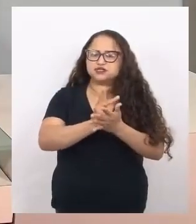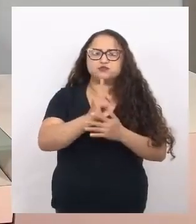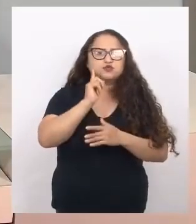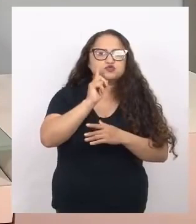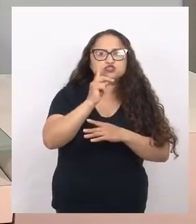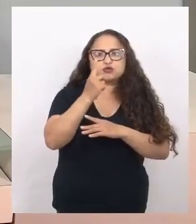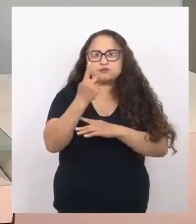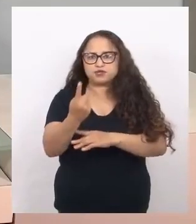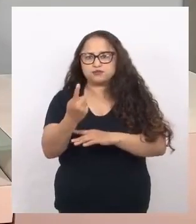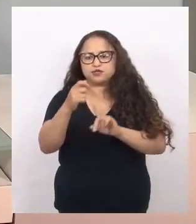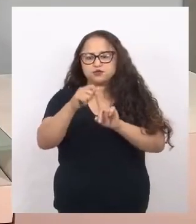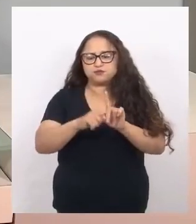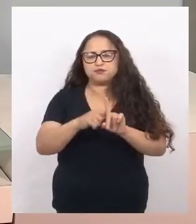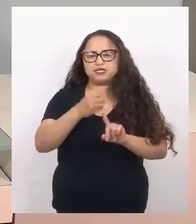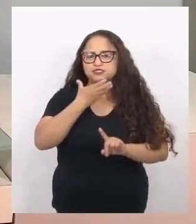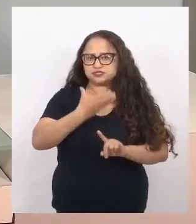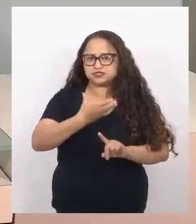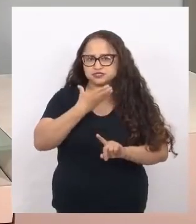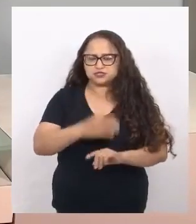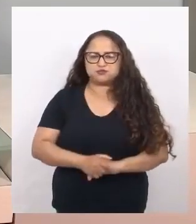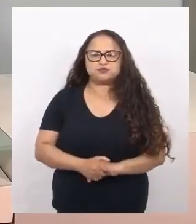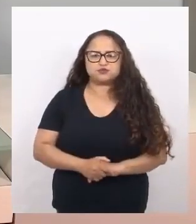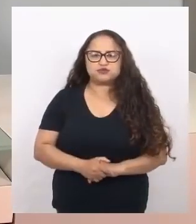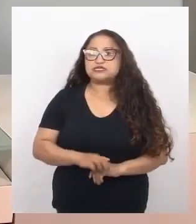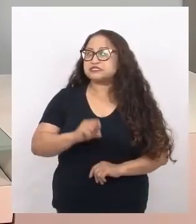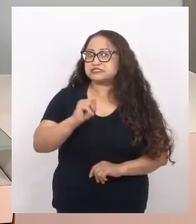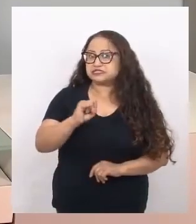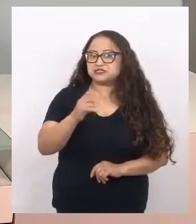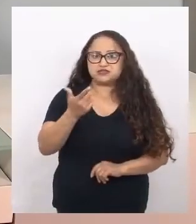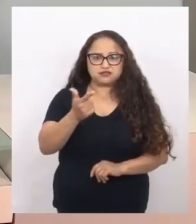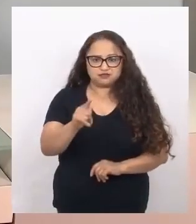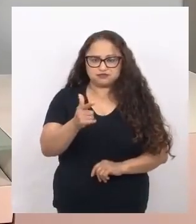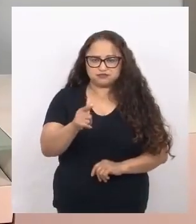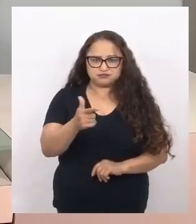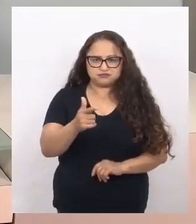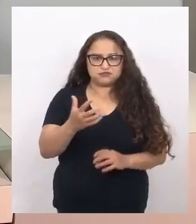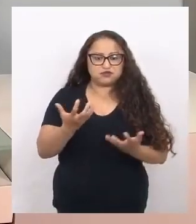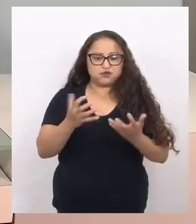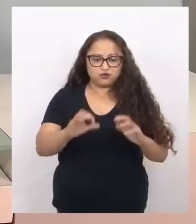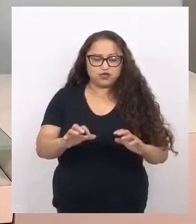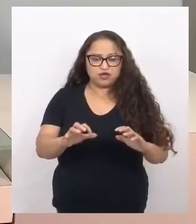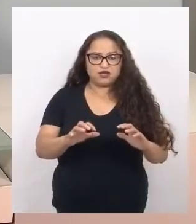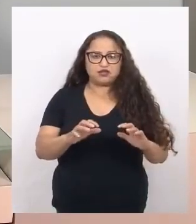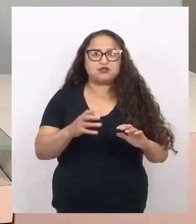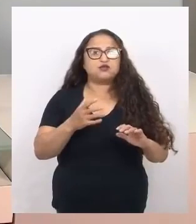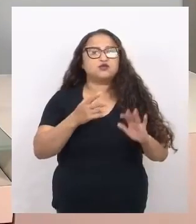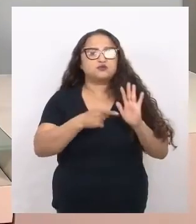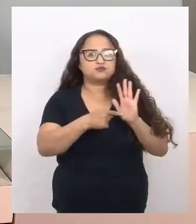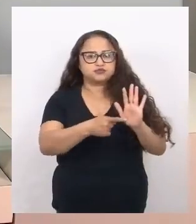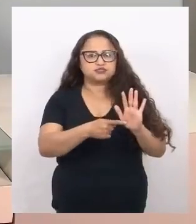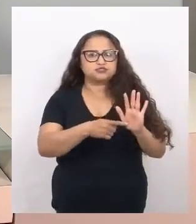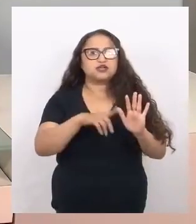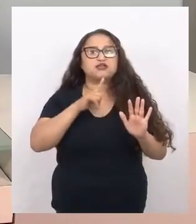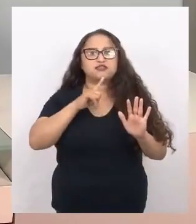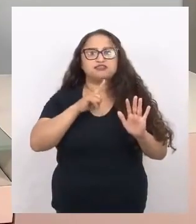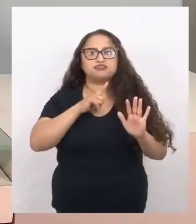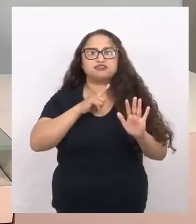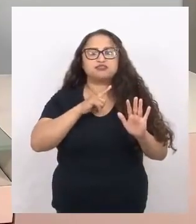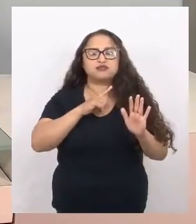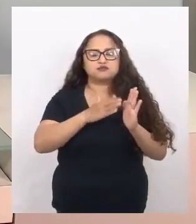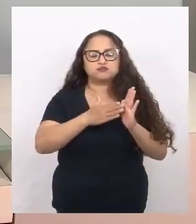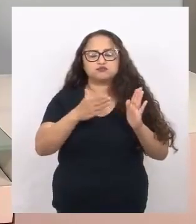1º do 12. Caso eles não manifestem interesse, eles vão ter a jornada constituída deles compulsoriamente para que eles